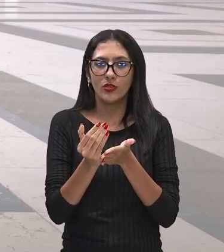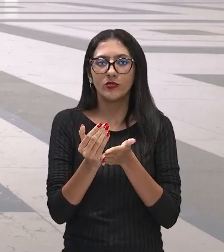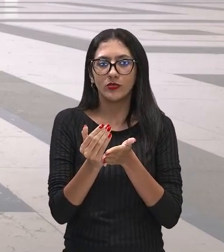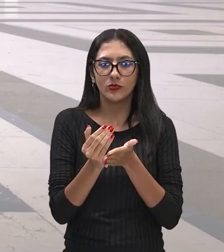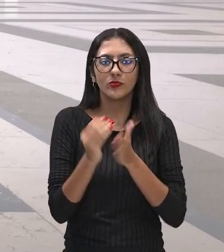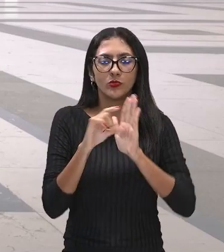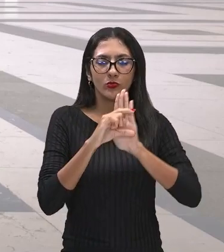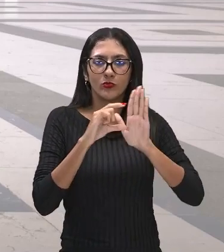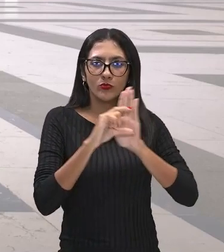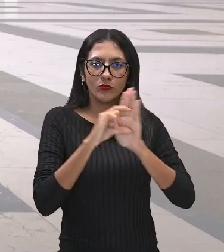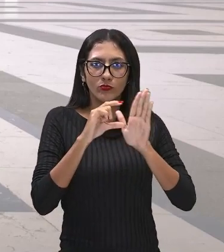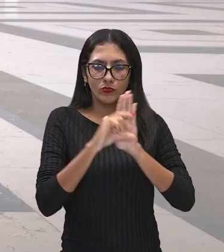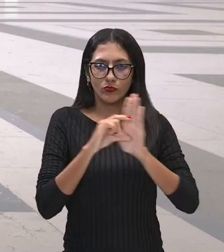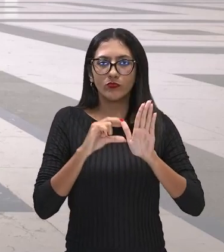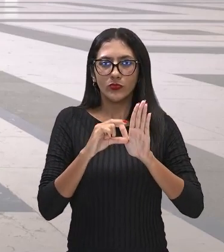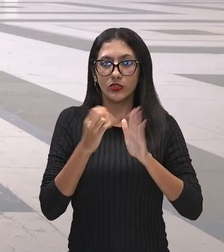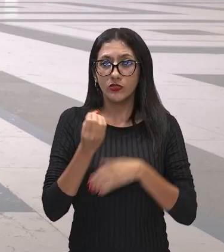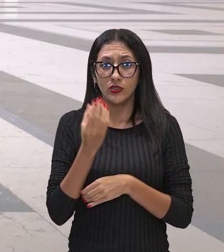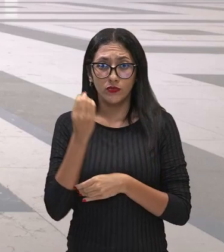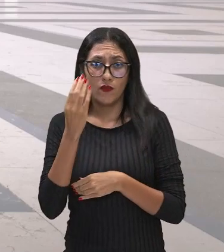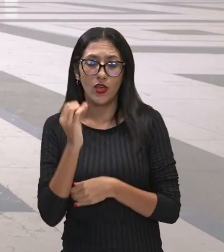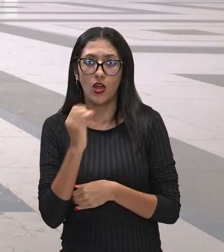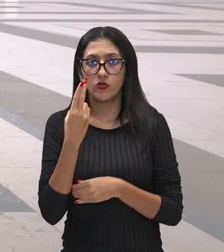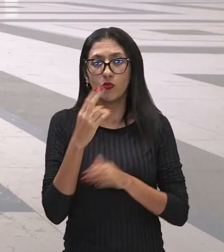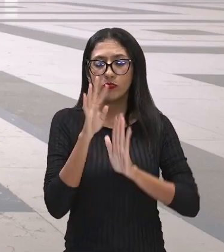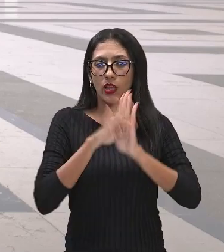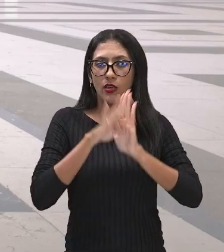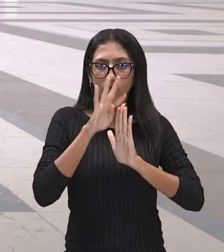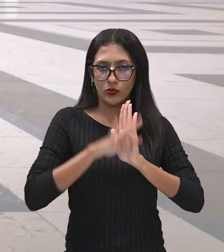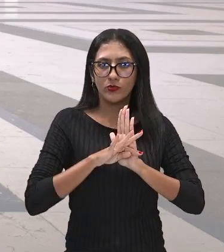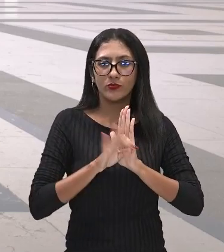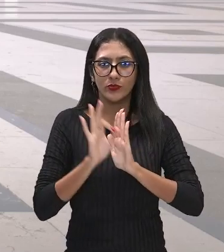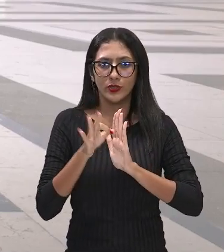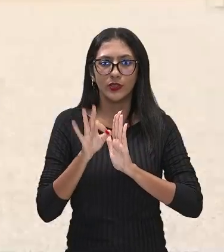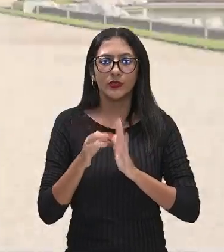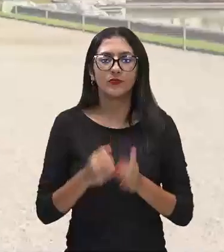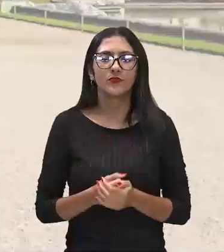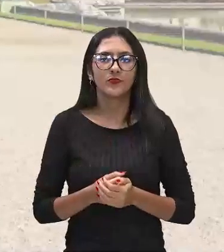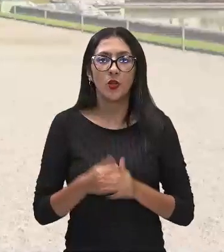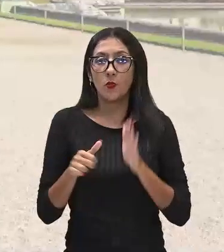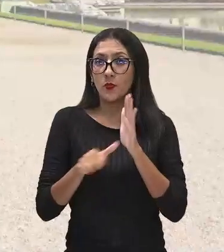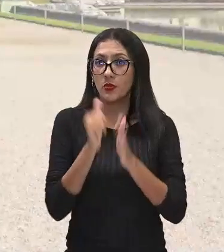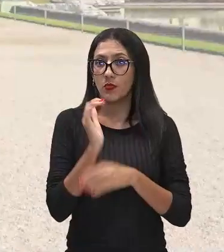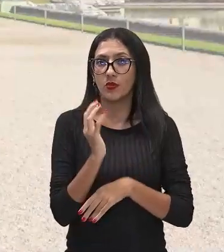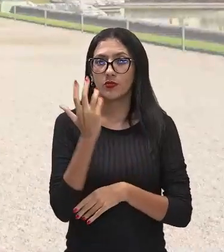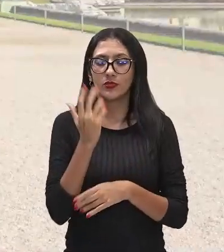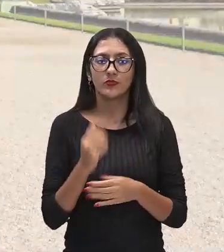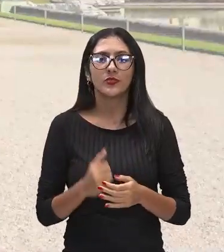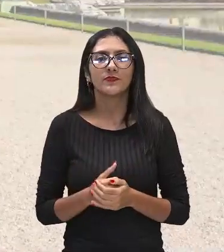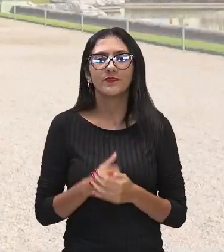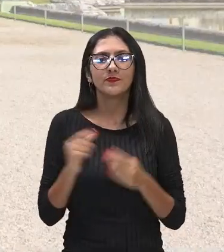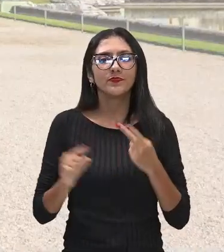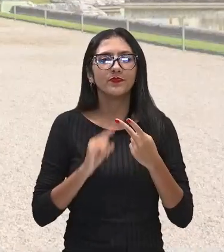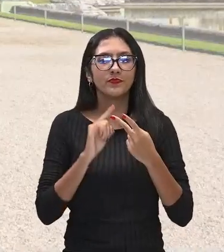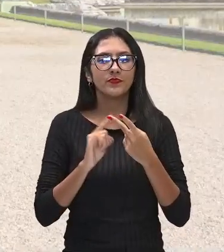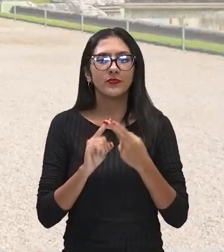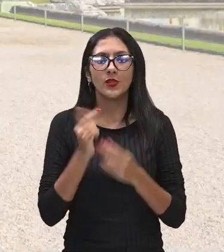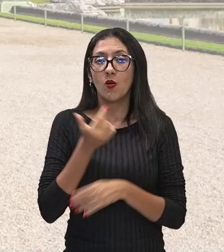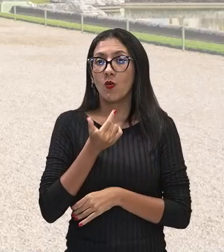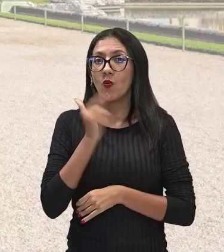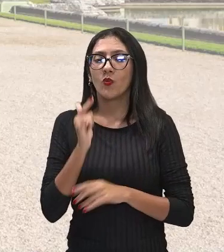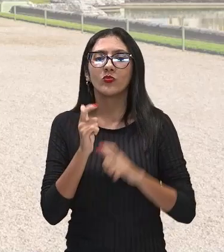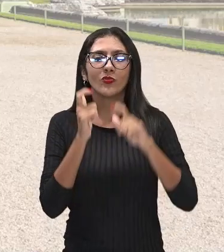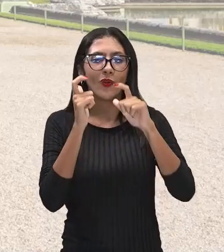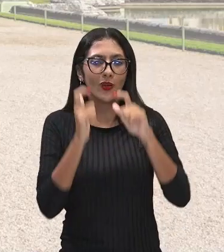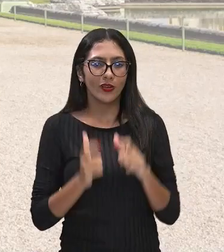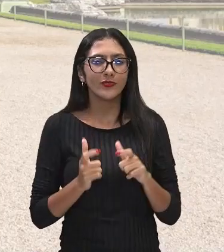início ali do momento que eu vou de fato começar a minha viagem, beleza? Então esse é o primeiro momento. Agora eu quero que vocês acompanhem outro lugar comigo,